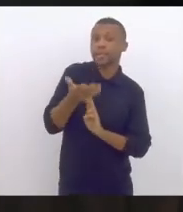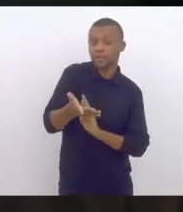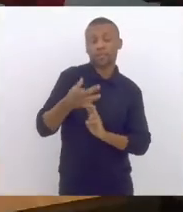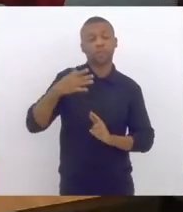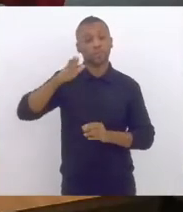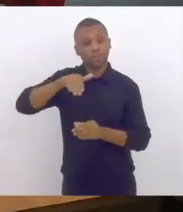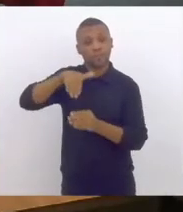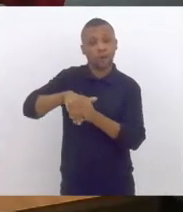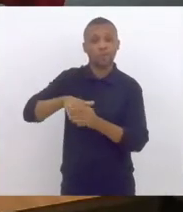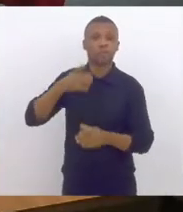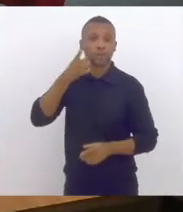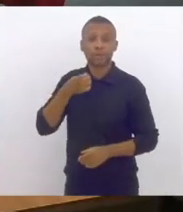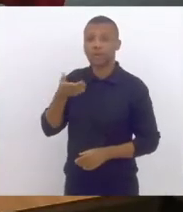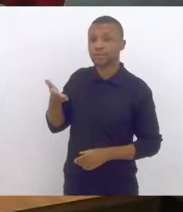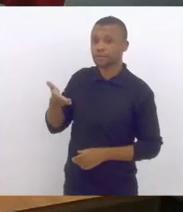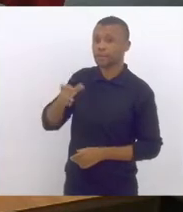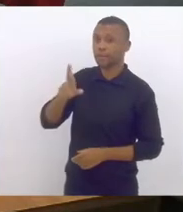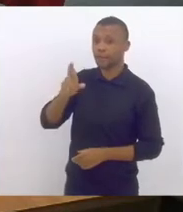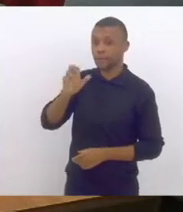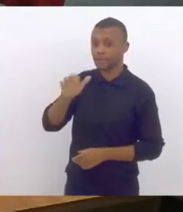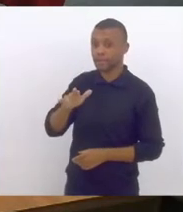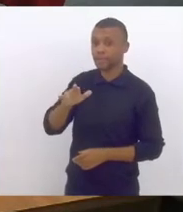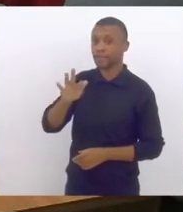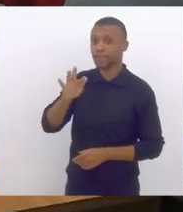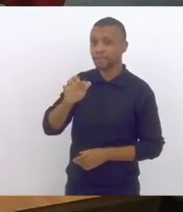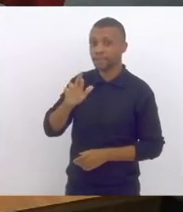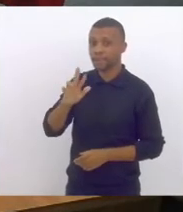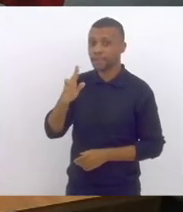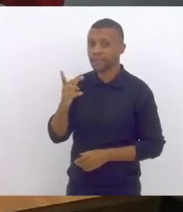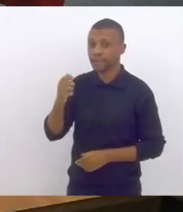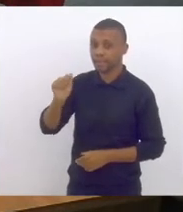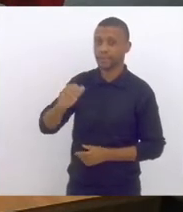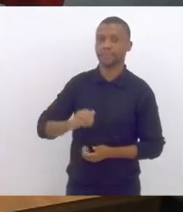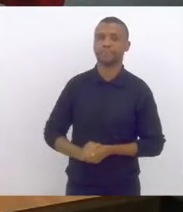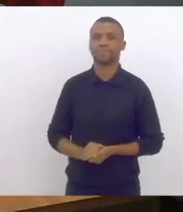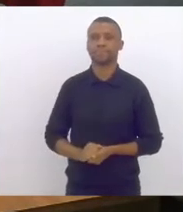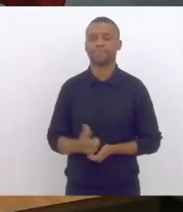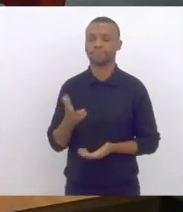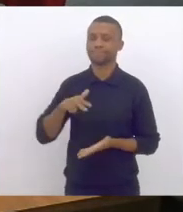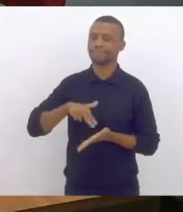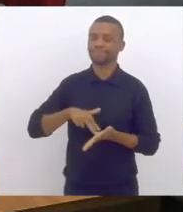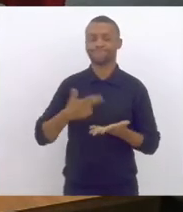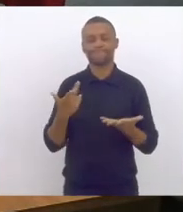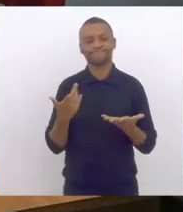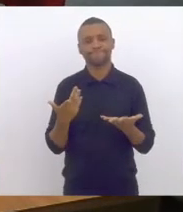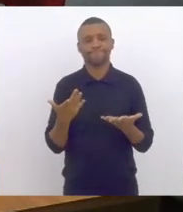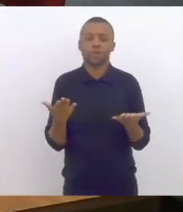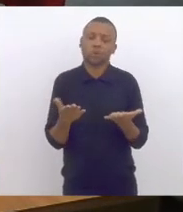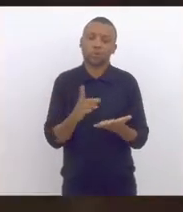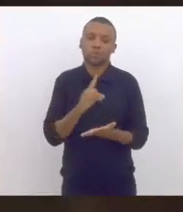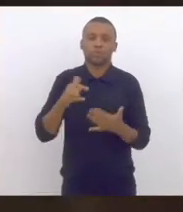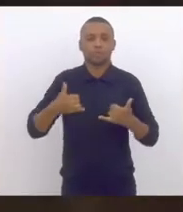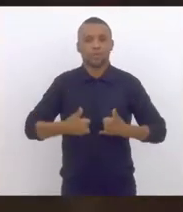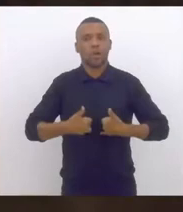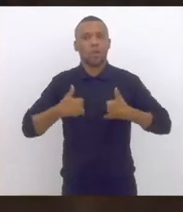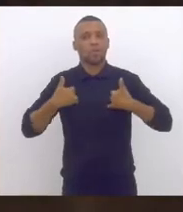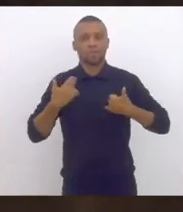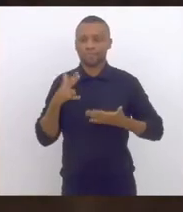Ferreirinha. Presidente, hoje é um dia daqueles que dá orgulho de estar nessa